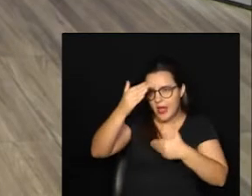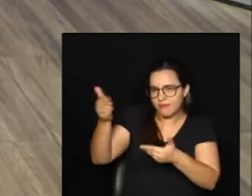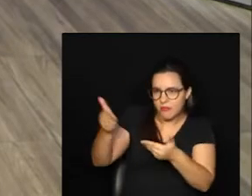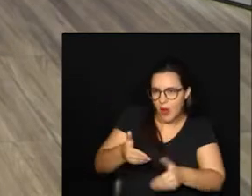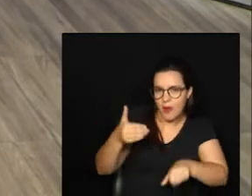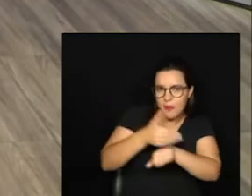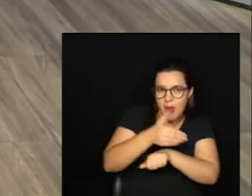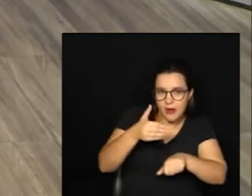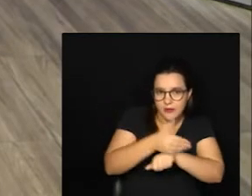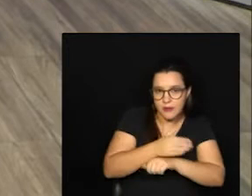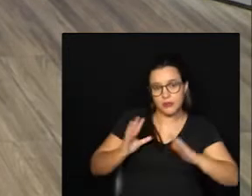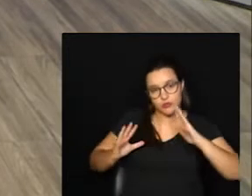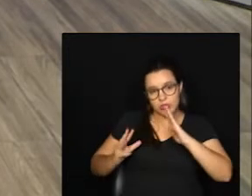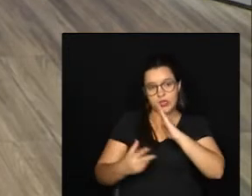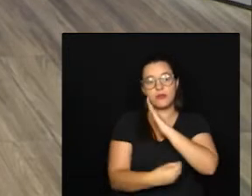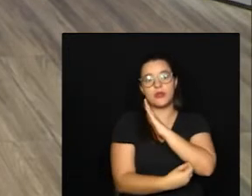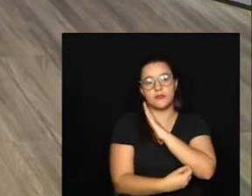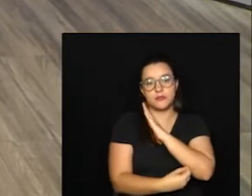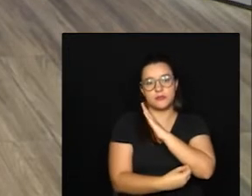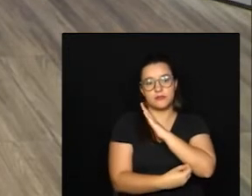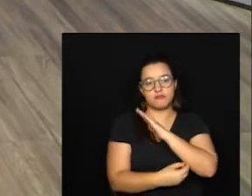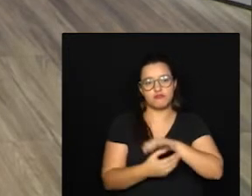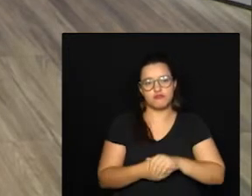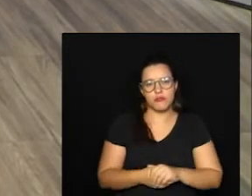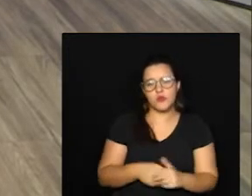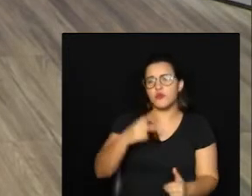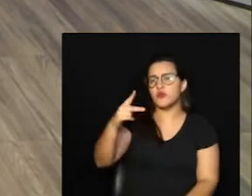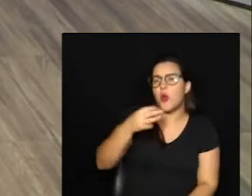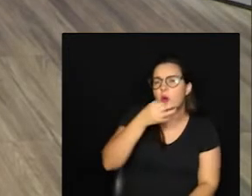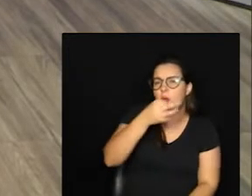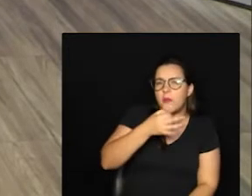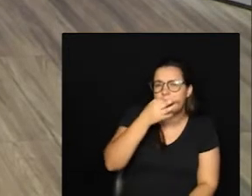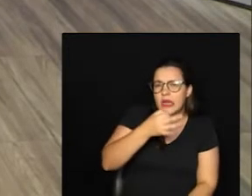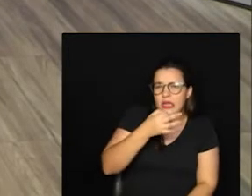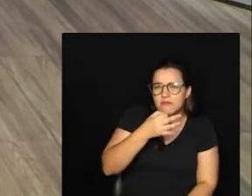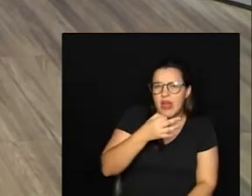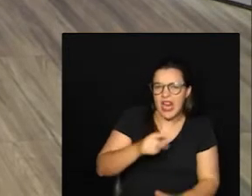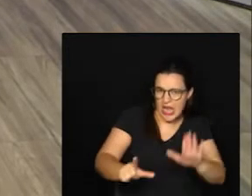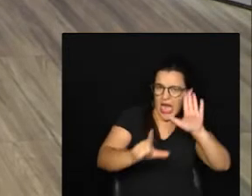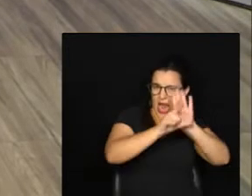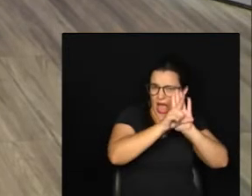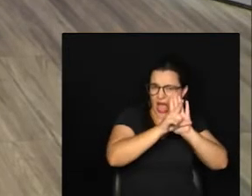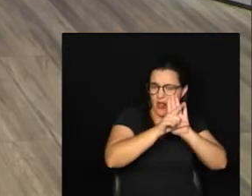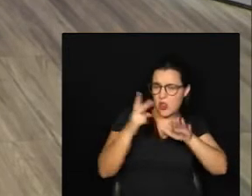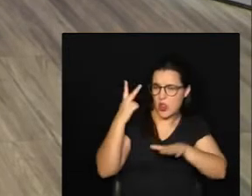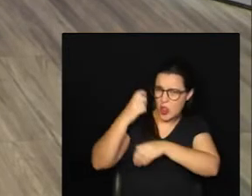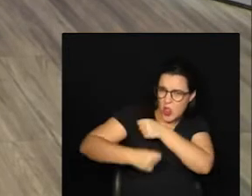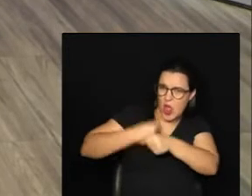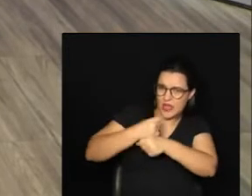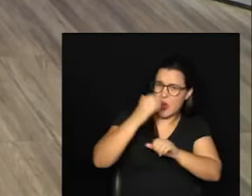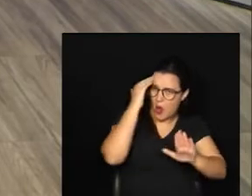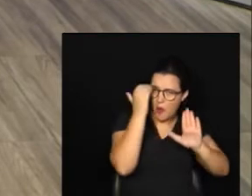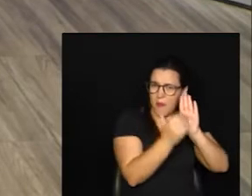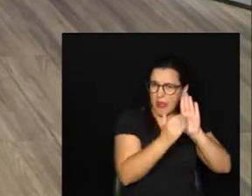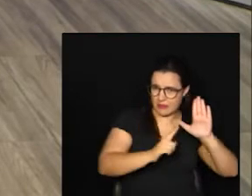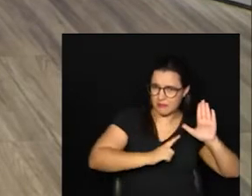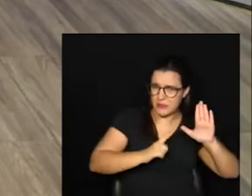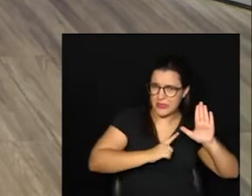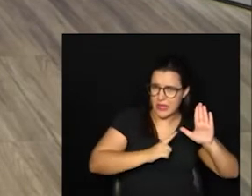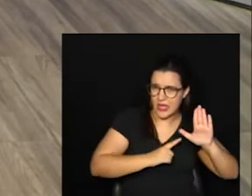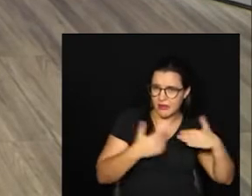programa Câmara Total. E que análise que o senhor faz do cumprimento desta lei nestes 2 anos? Boa